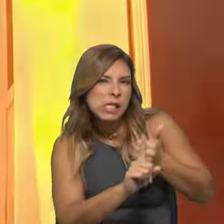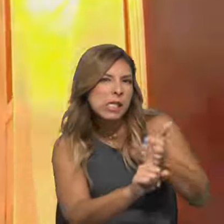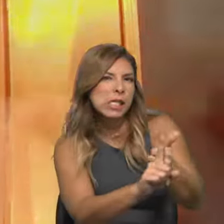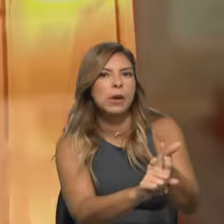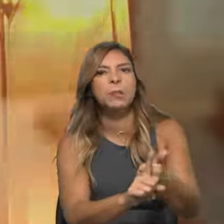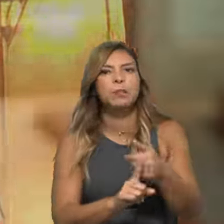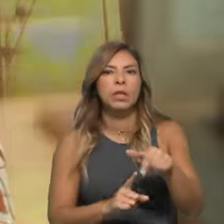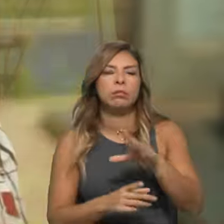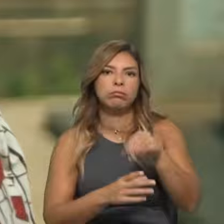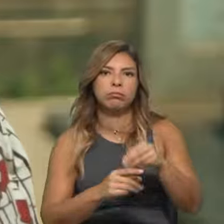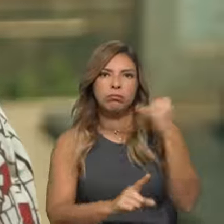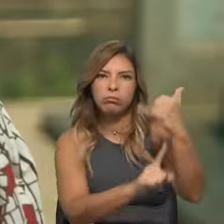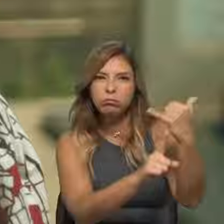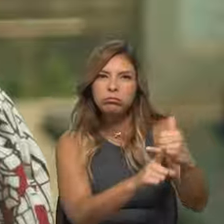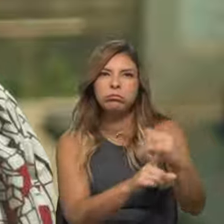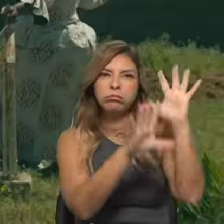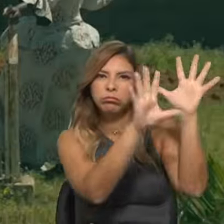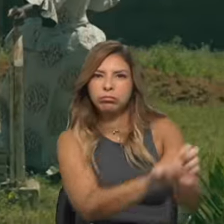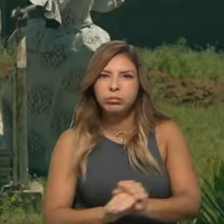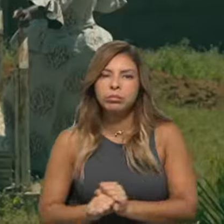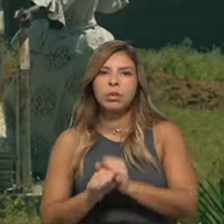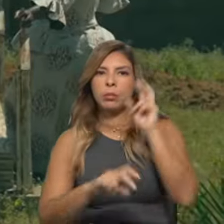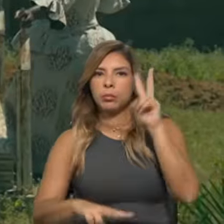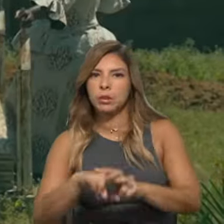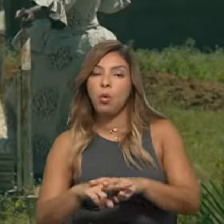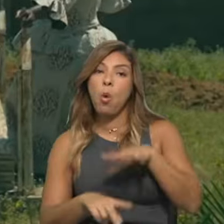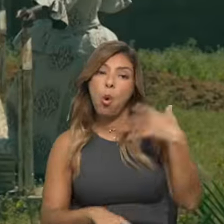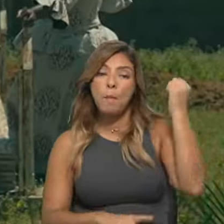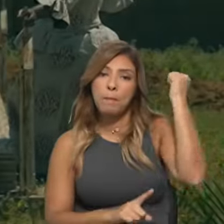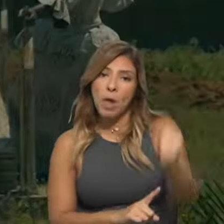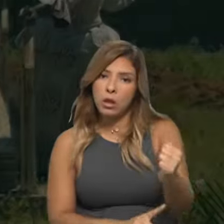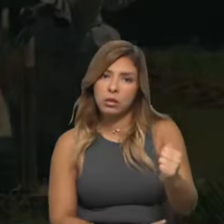casos incluem agressão, rapto, prisão e até morte.